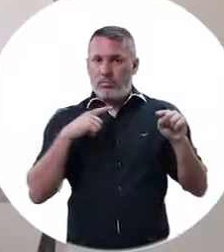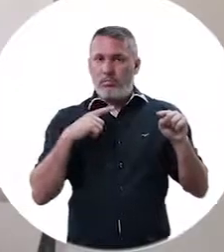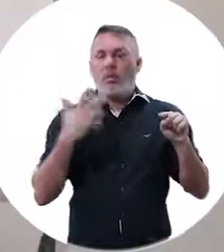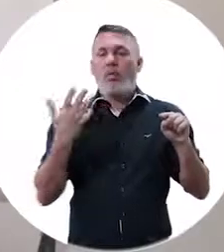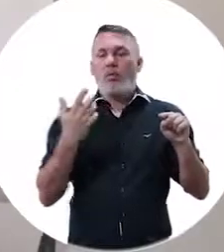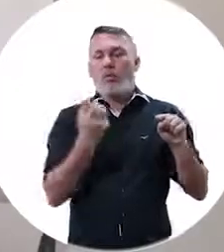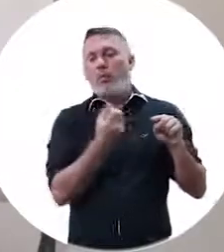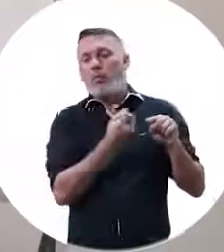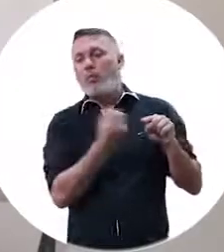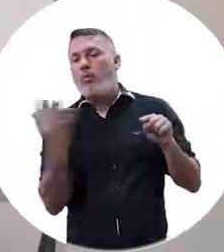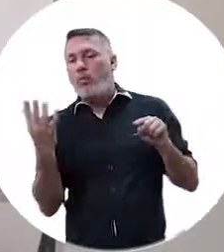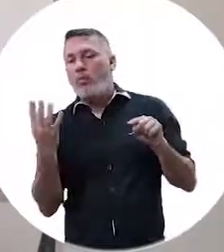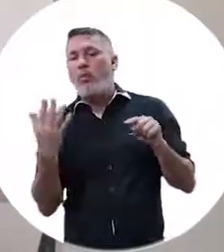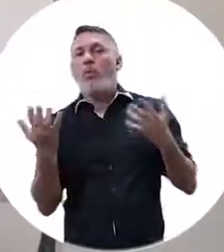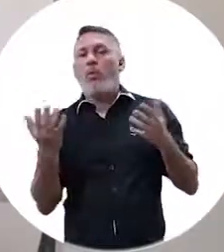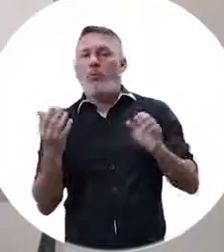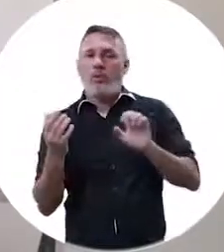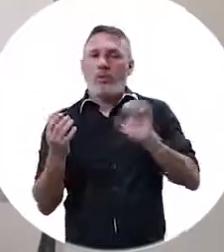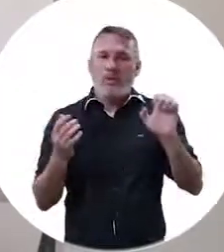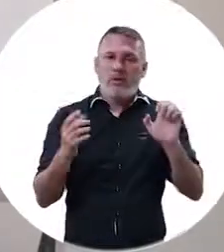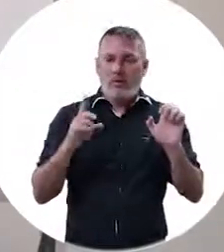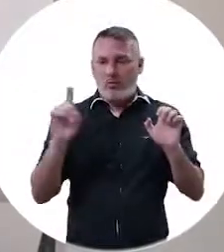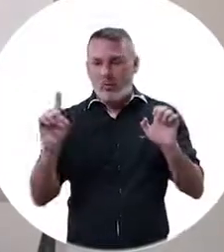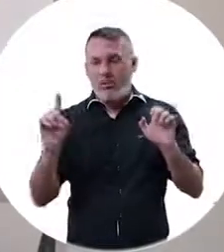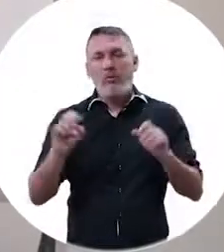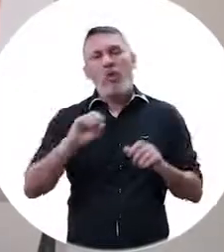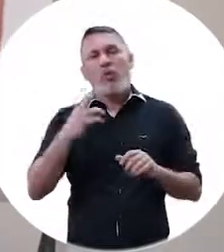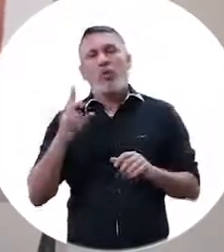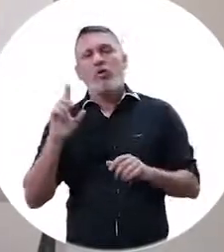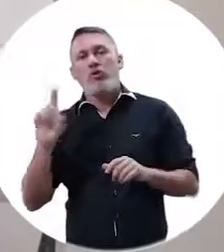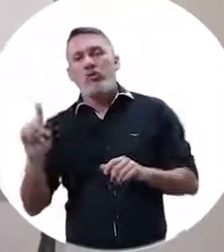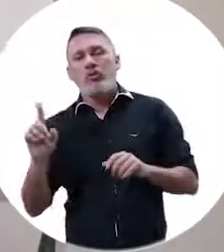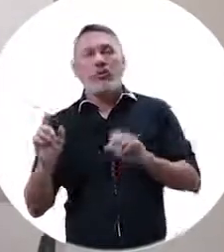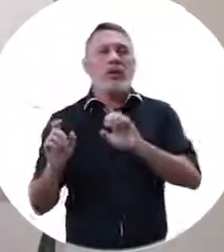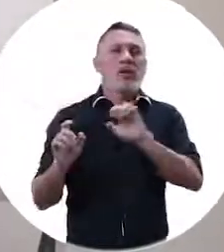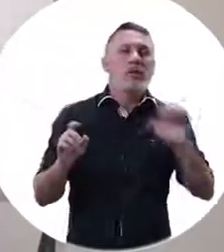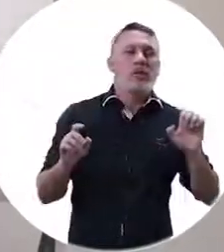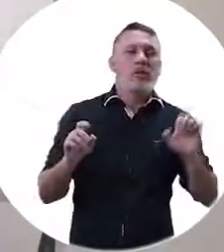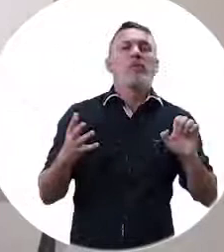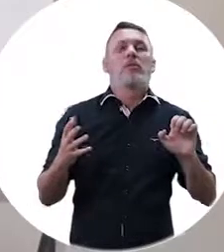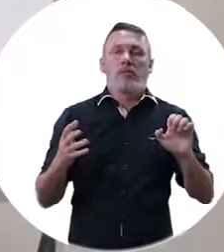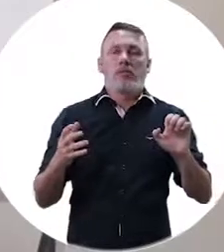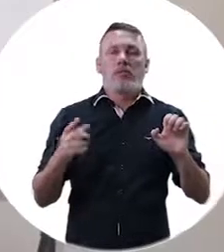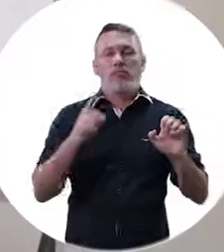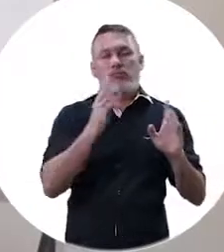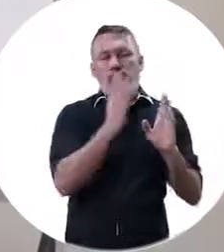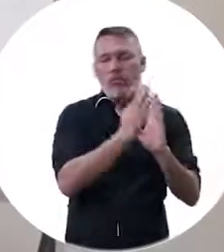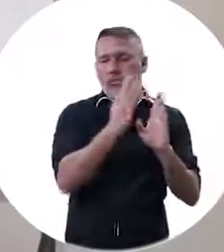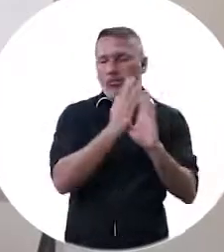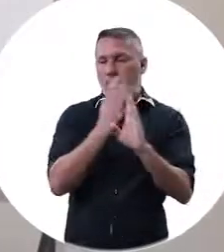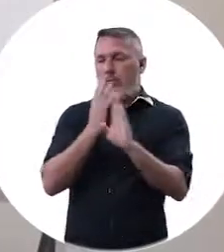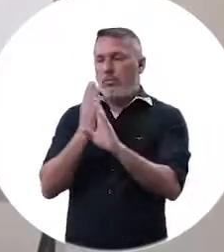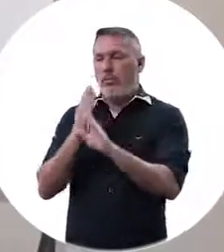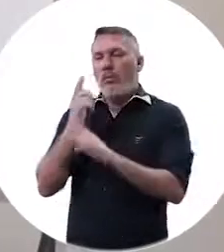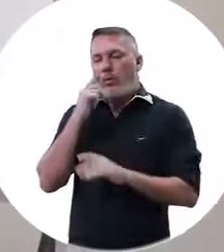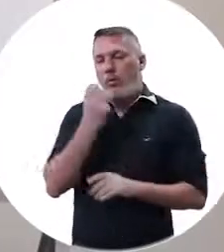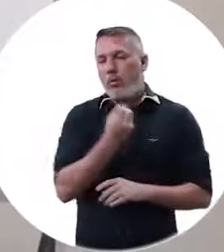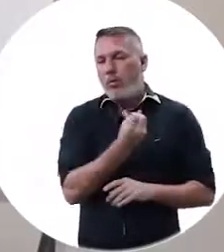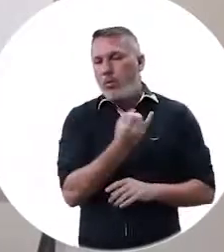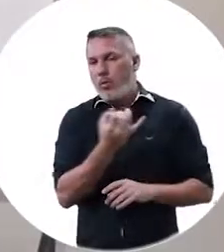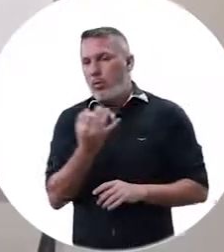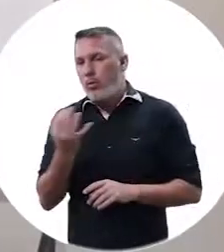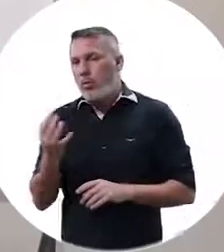outra. Você vai enumerar da esquerda para a direita ou da direita para a esquerda? Vamos verificar. 1, 2,